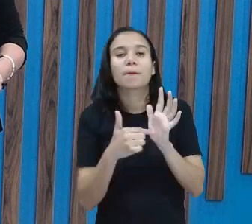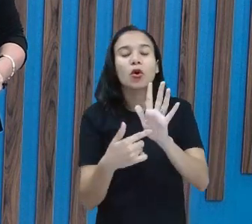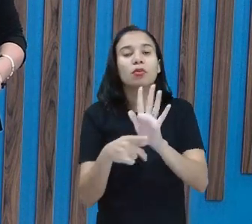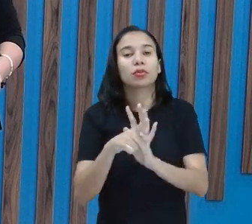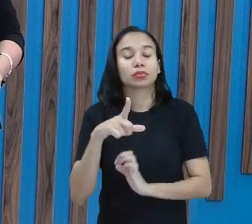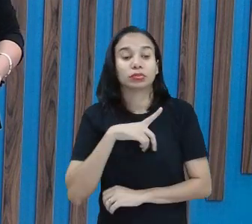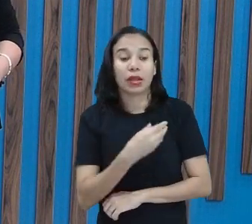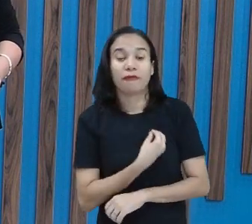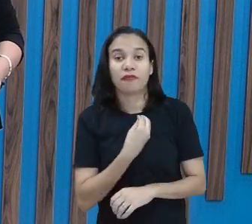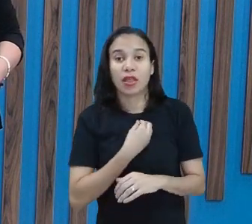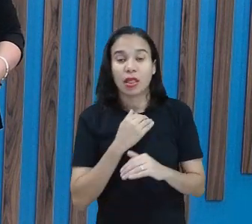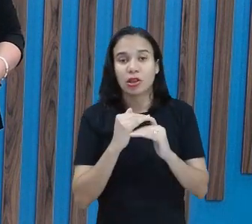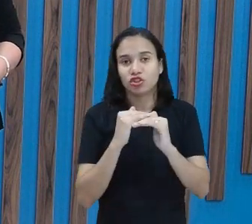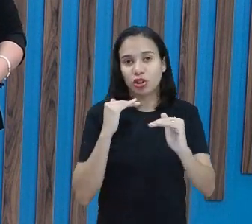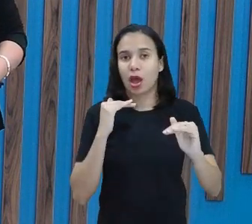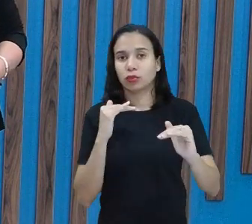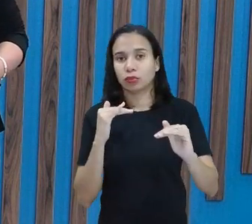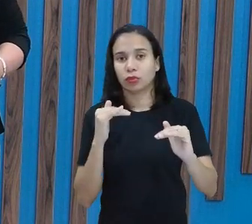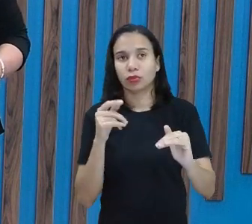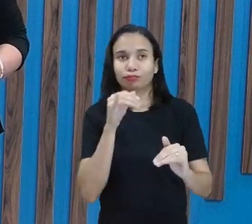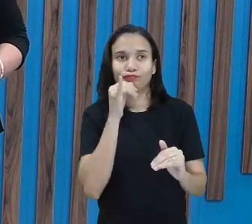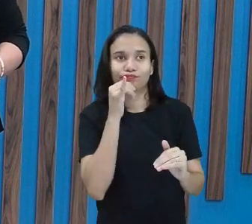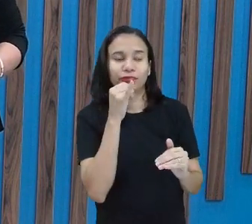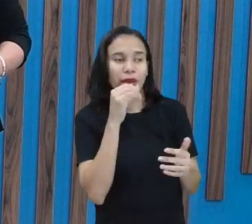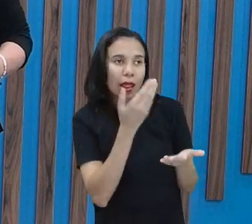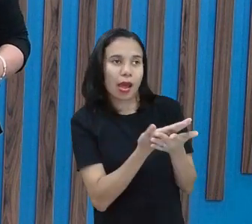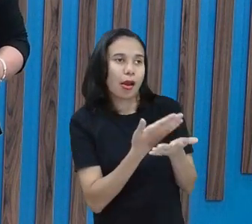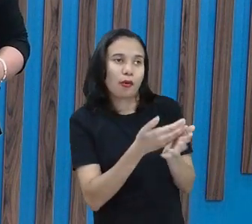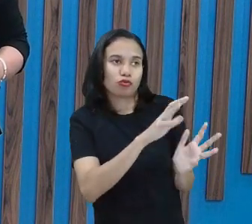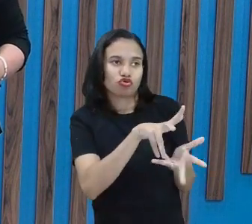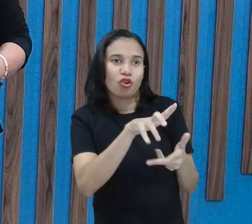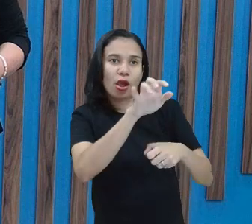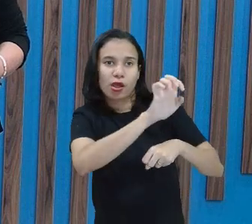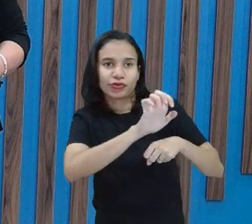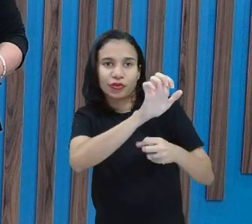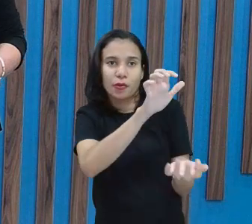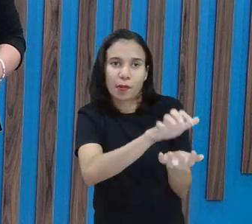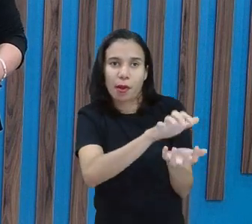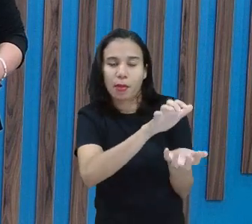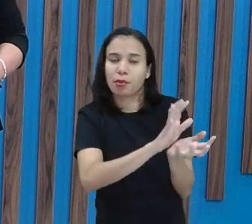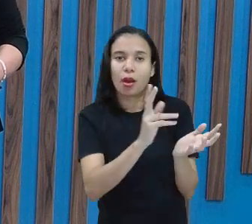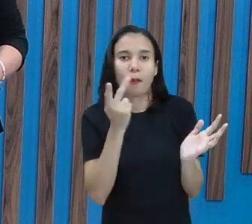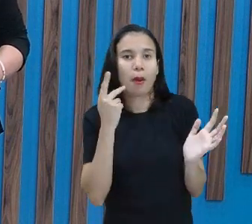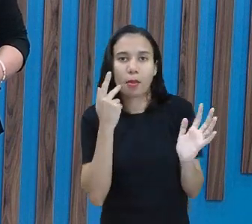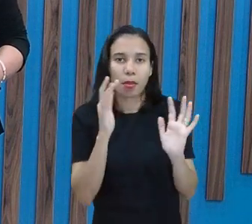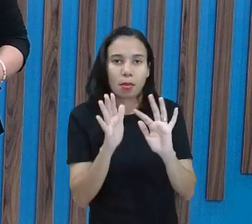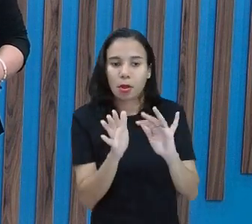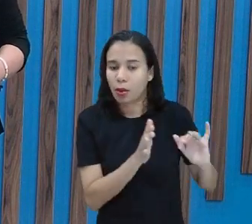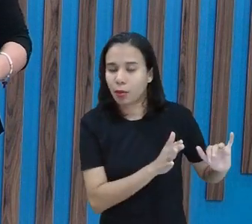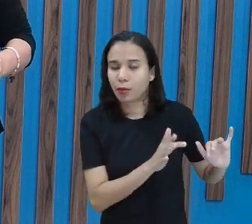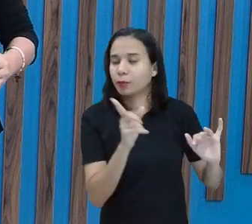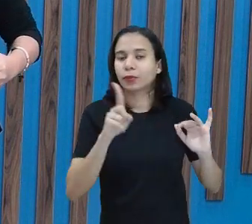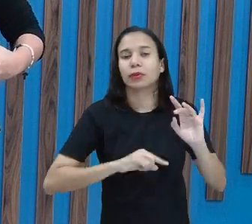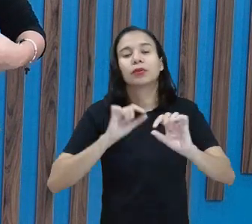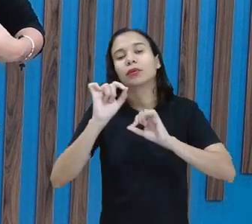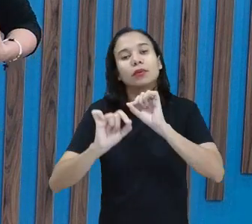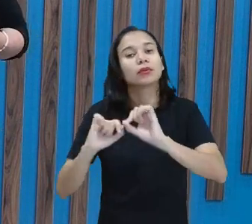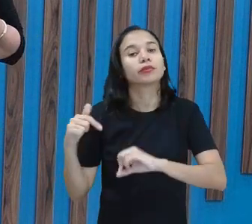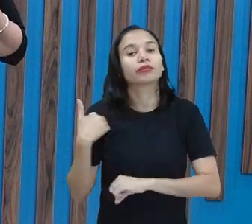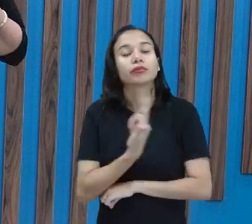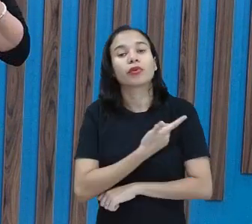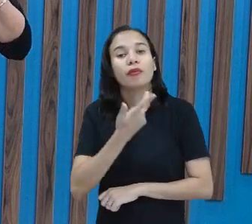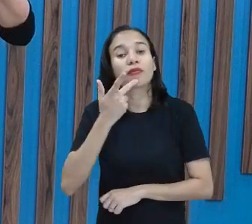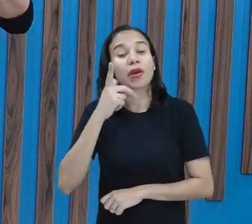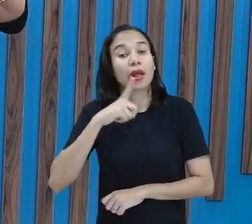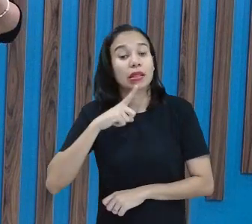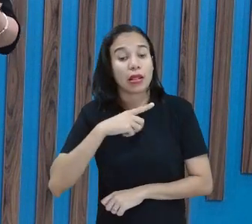estado, mas não é o estado da aula de geografia, tá? Pernambuco, Paraíba, não. Tem nada a ver com esse tipo de estado. É aquele